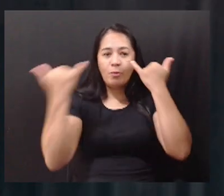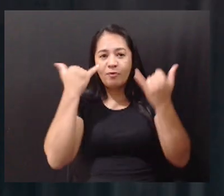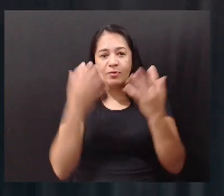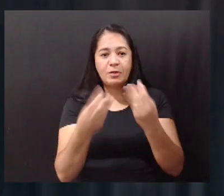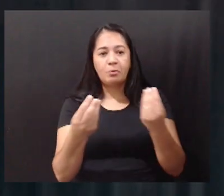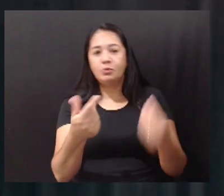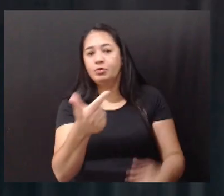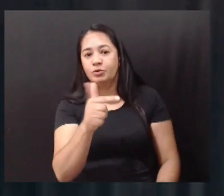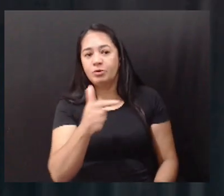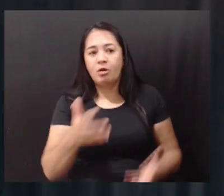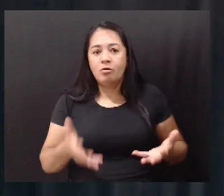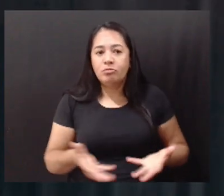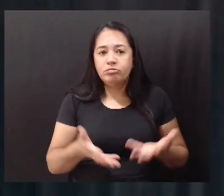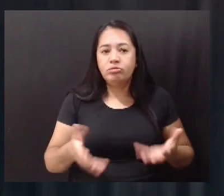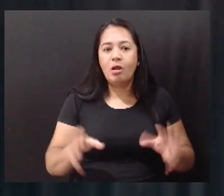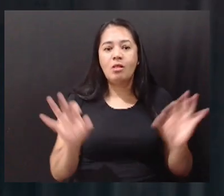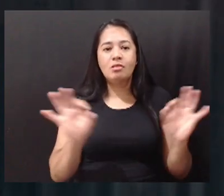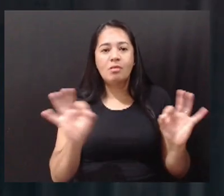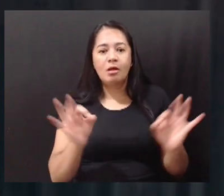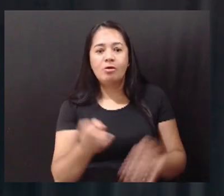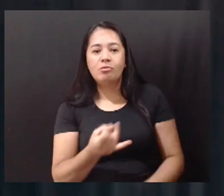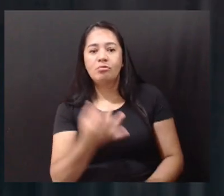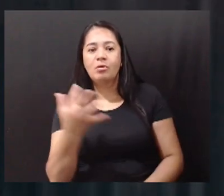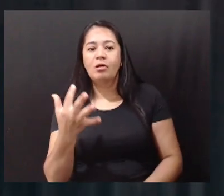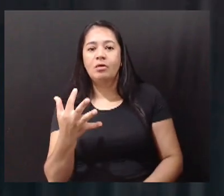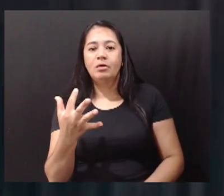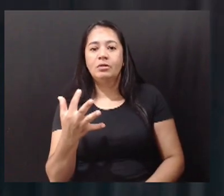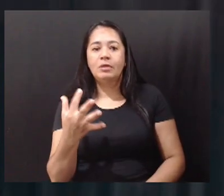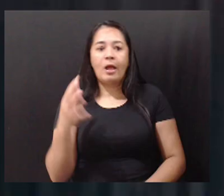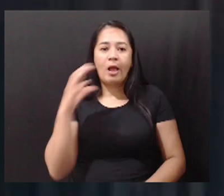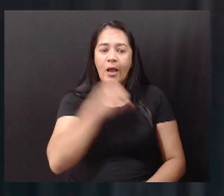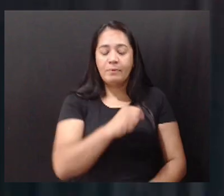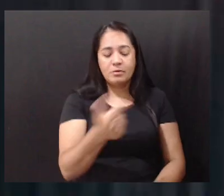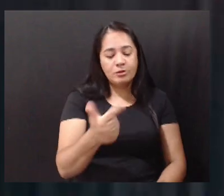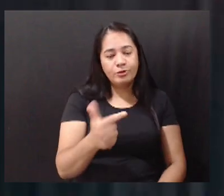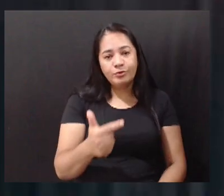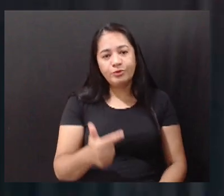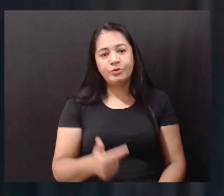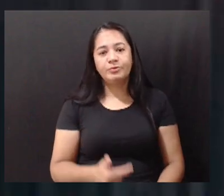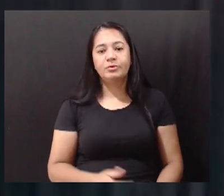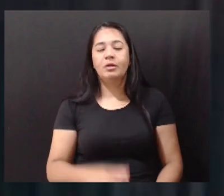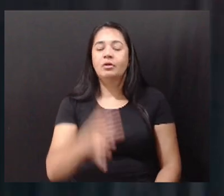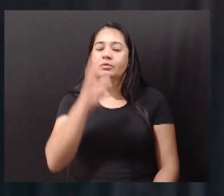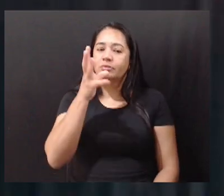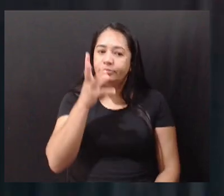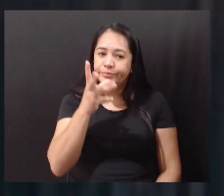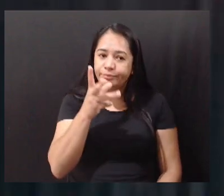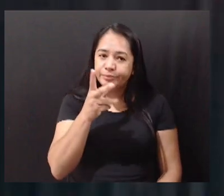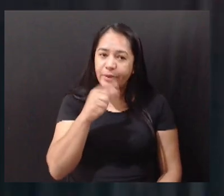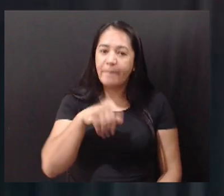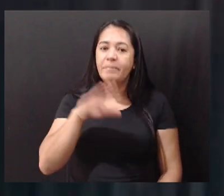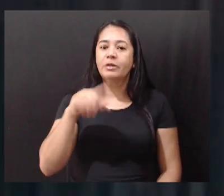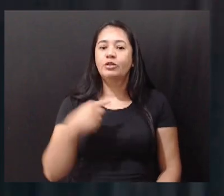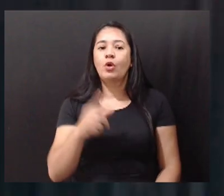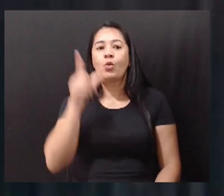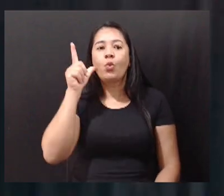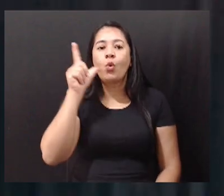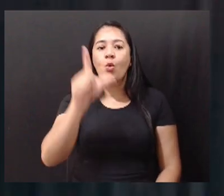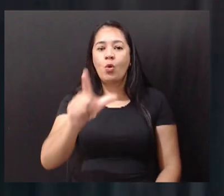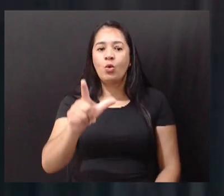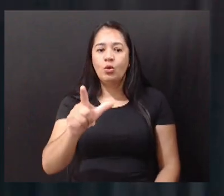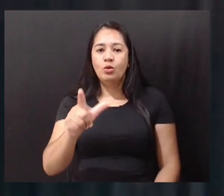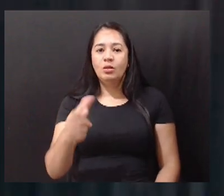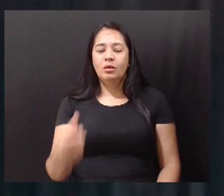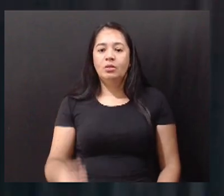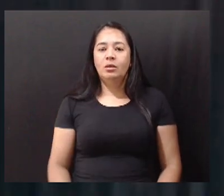estímulo em uma quantidade de tempo tão pequena. Então, demorava mais tempo para a gente conseguir que